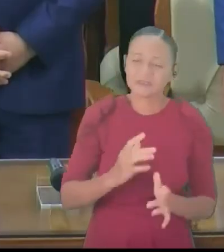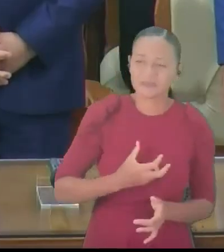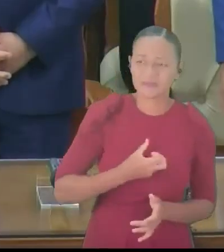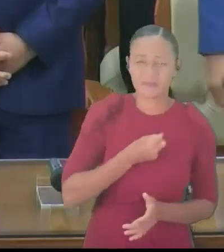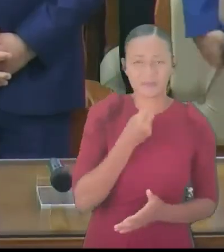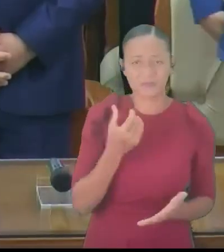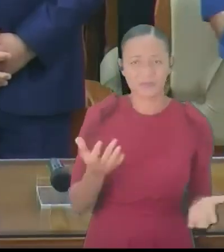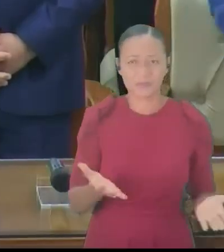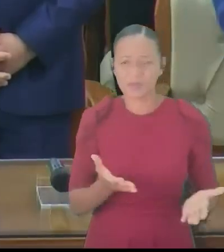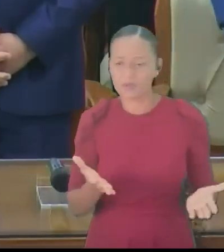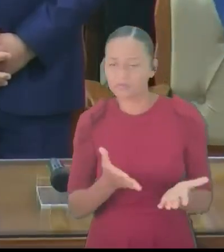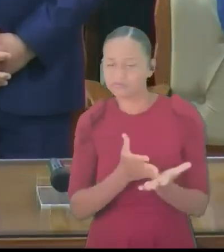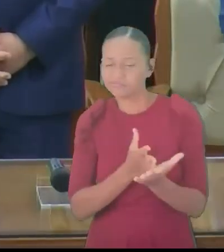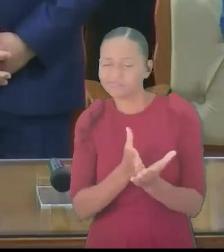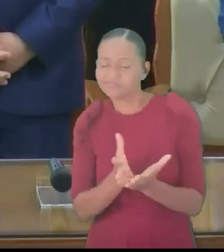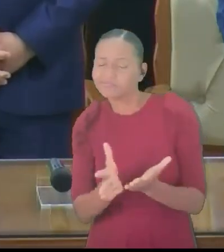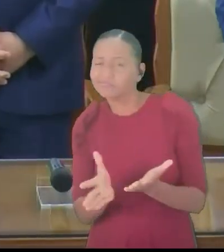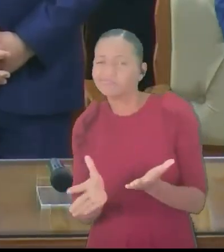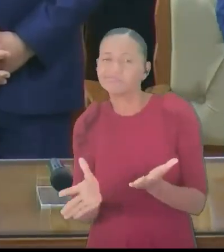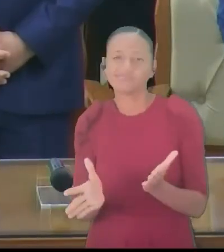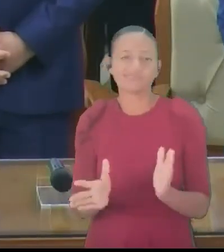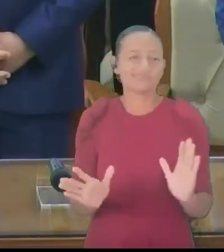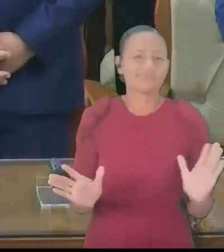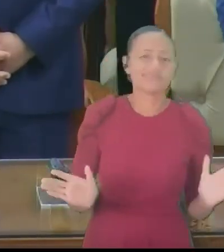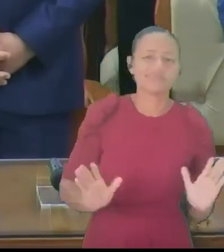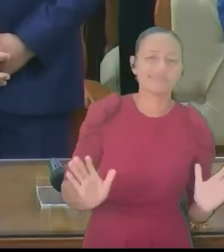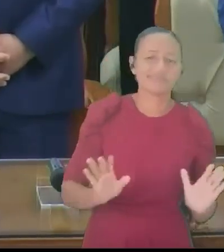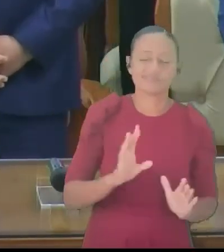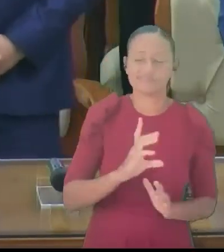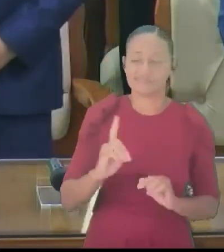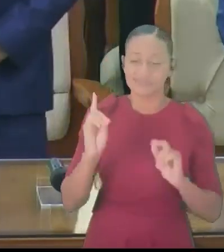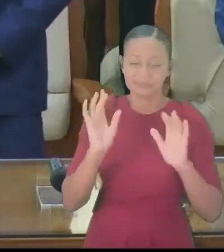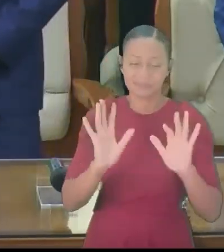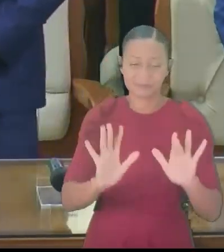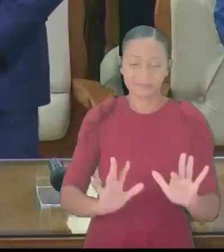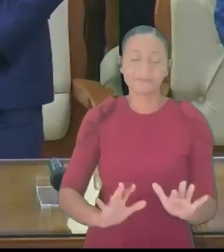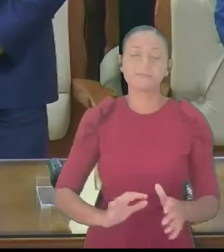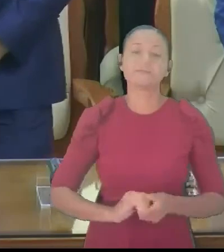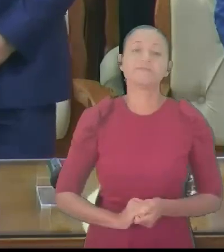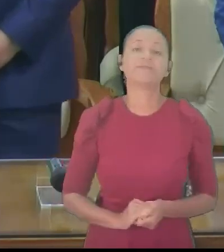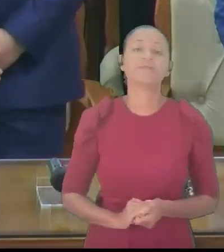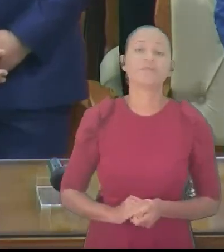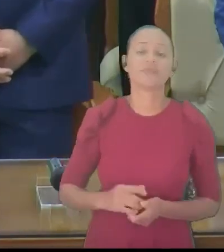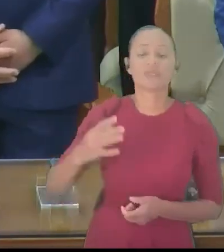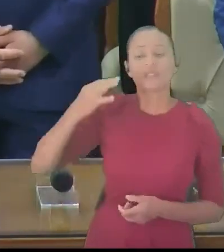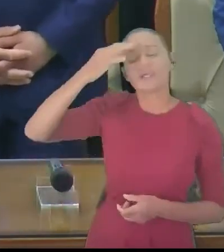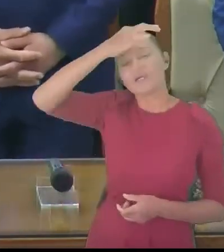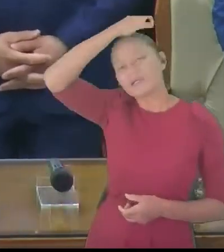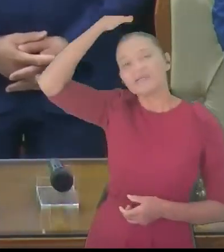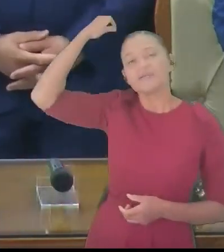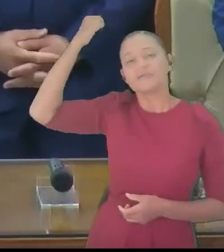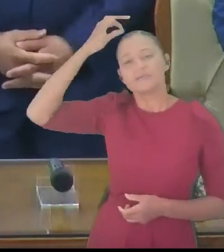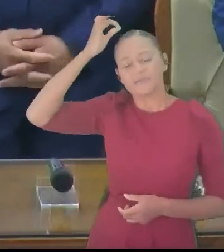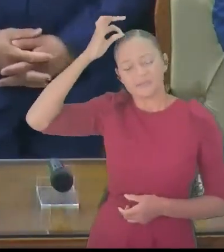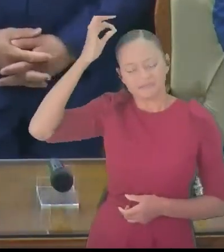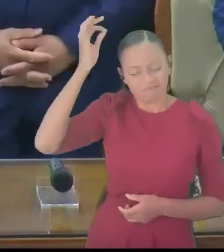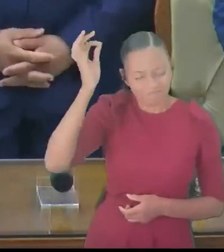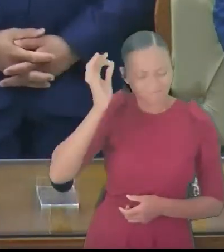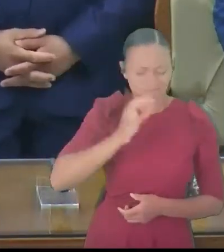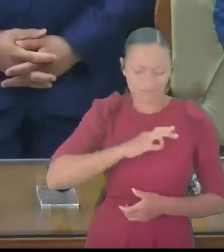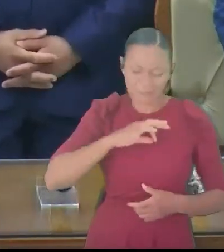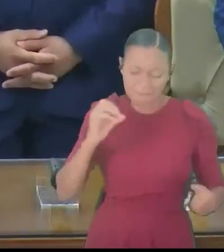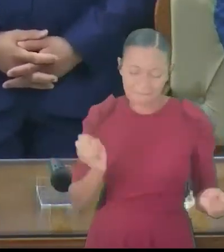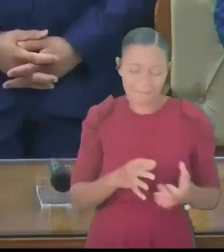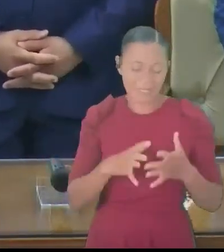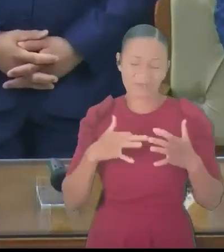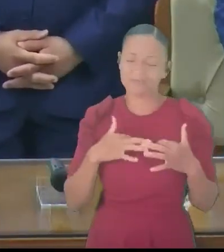hoje? Alguém afastado? Não há, que Deus abençoe, que o Espírito Santo faça o milagre da conversão.